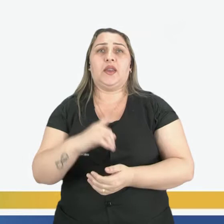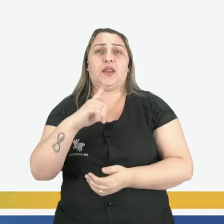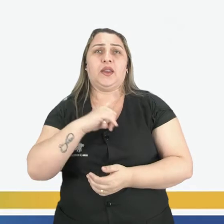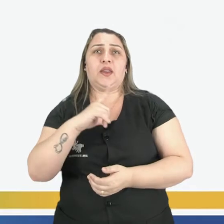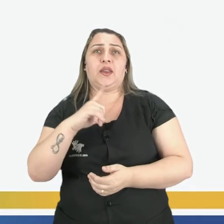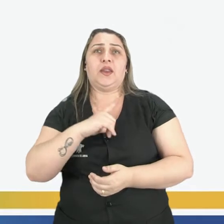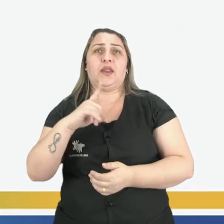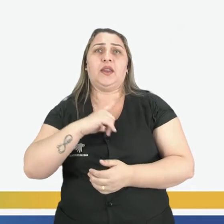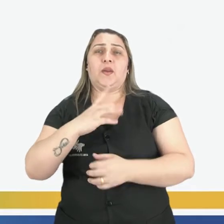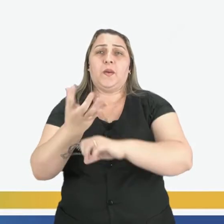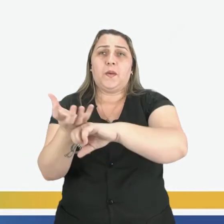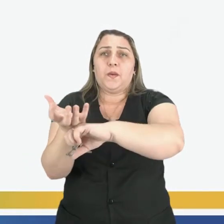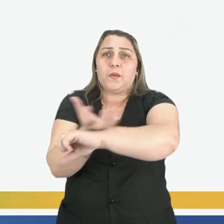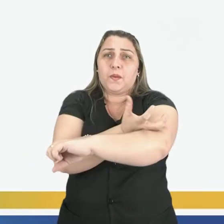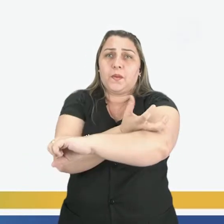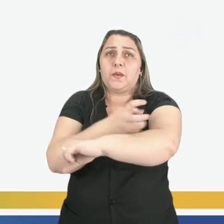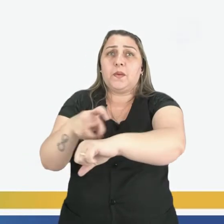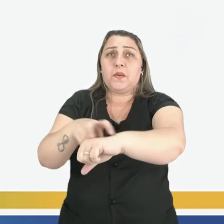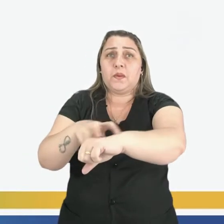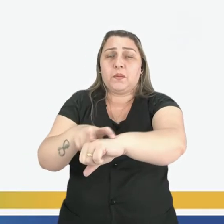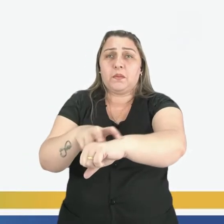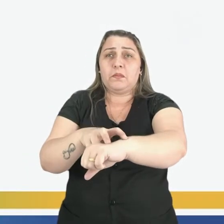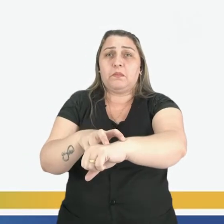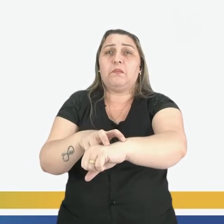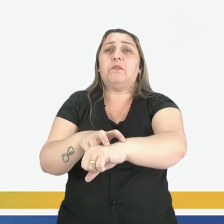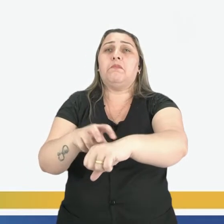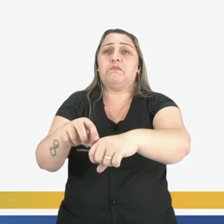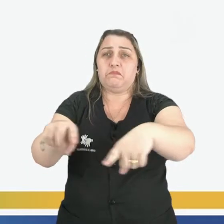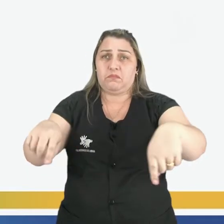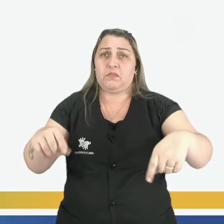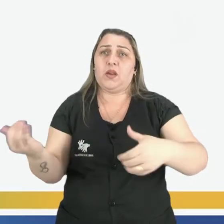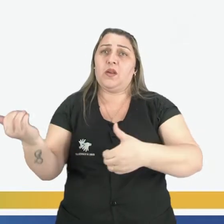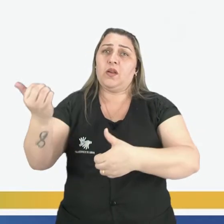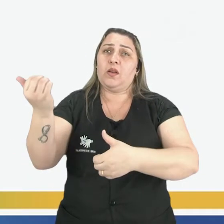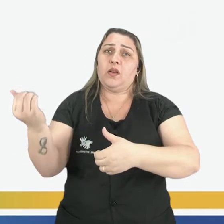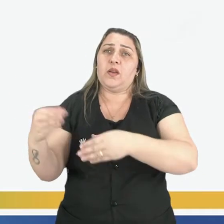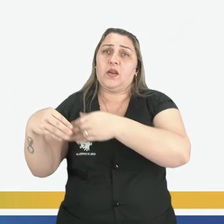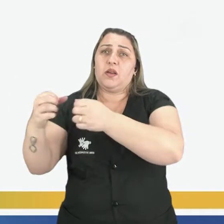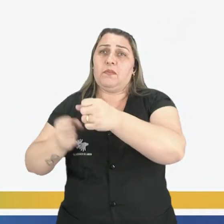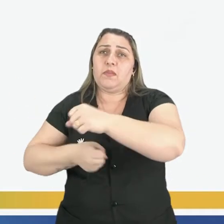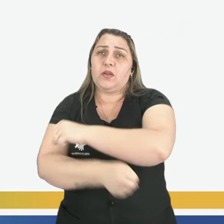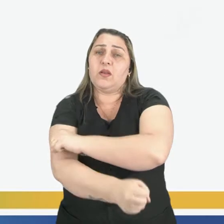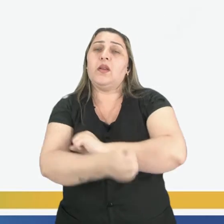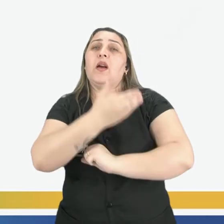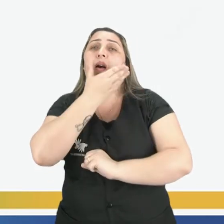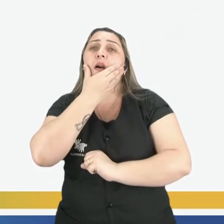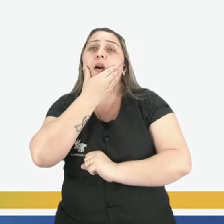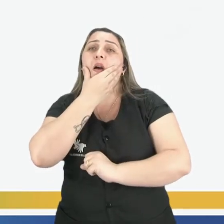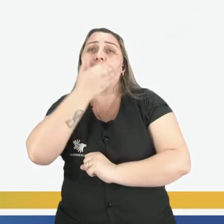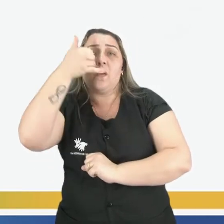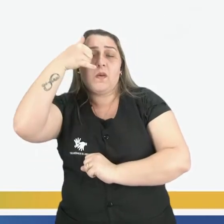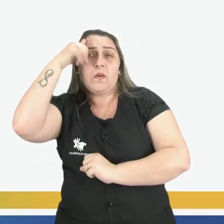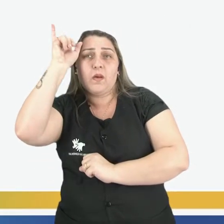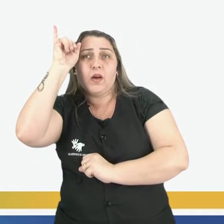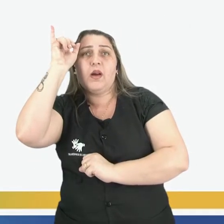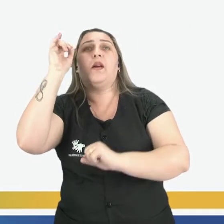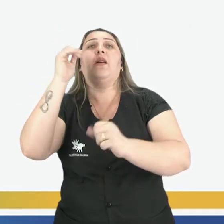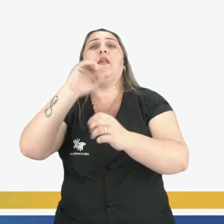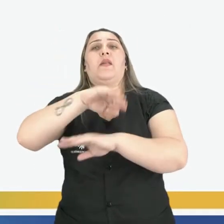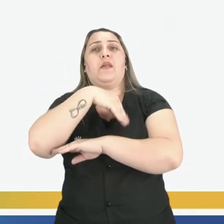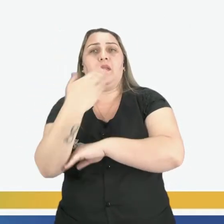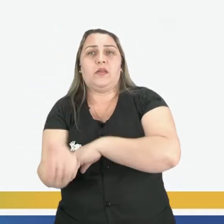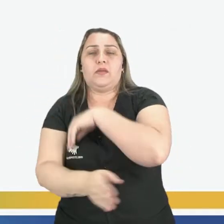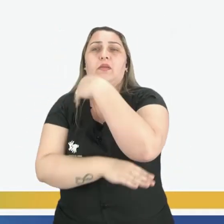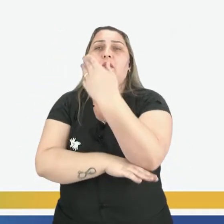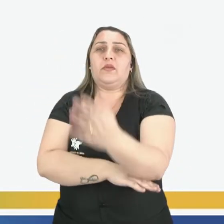tem o pasto. Você sabia que para fazer esse campo, para colocar os animais, o homem teve que retirar algumas árvores? Teve